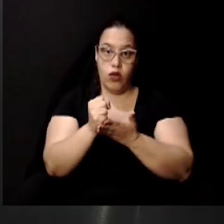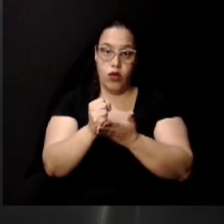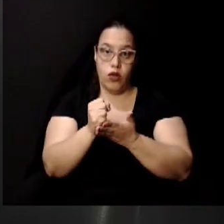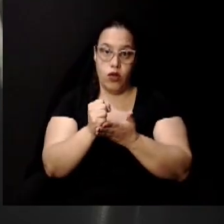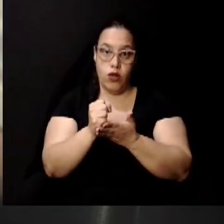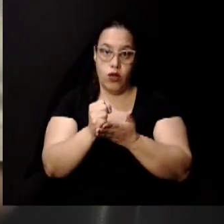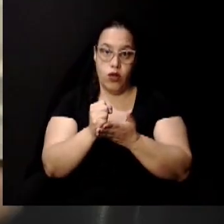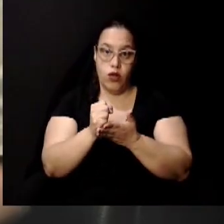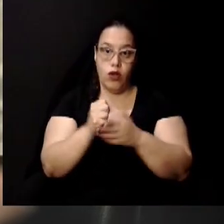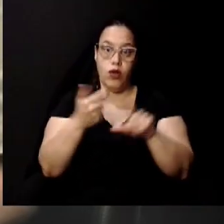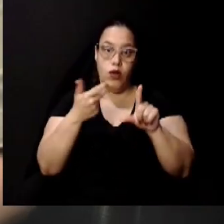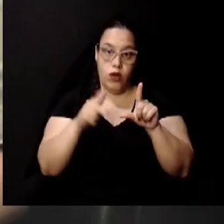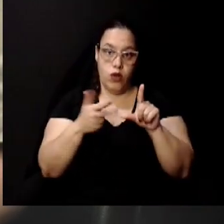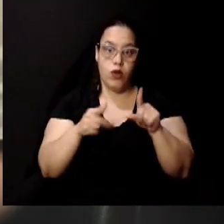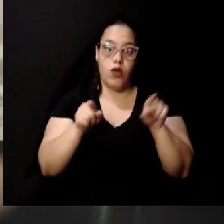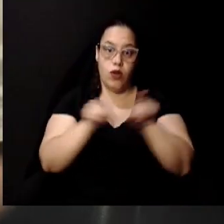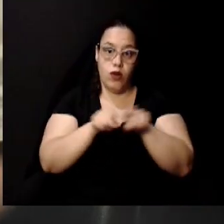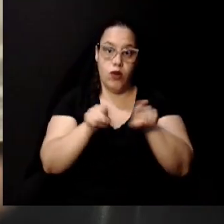Legislativo também, né?